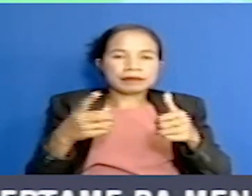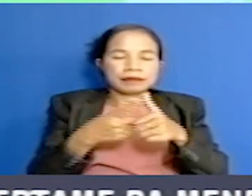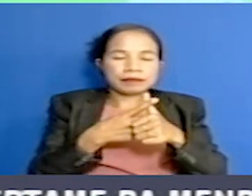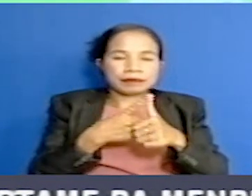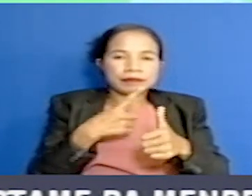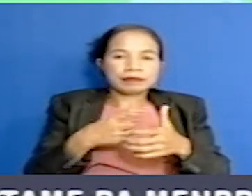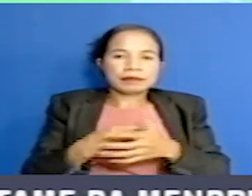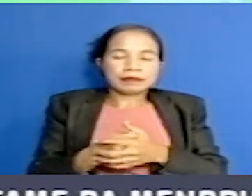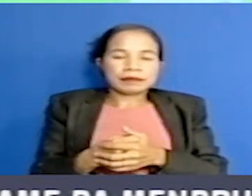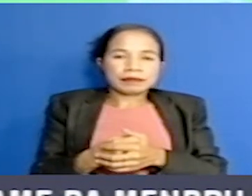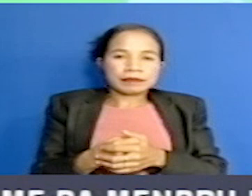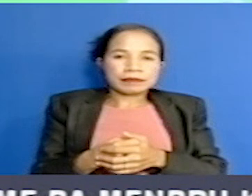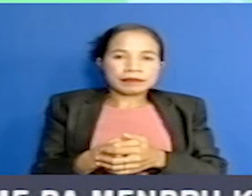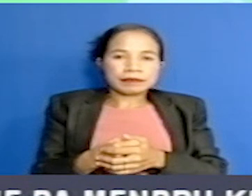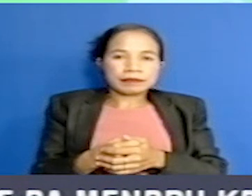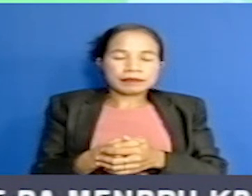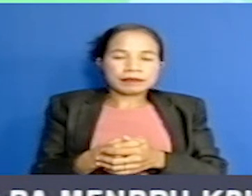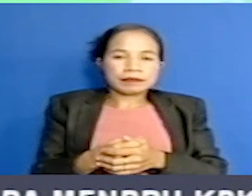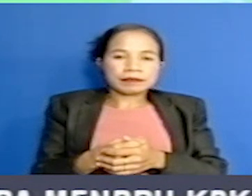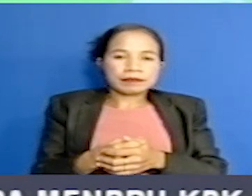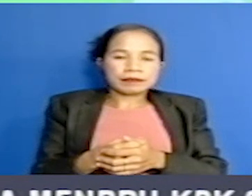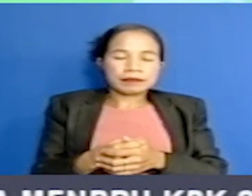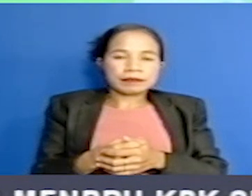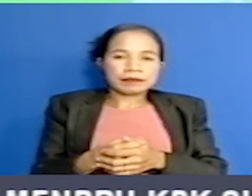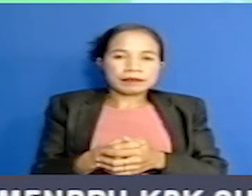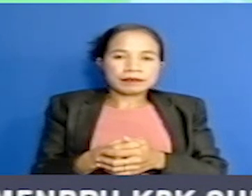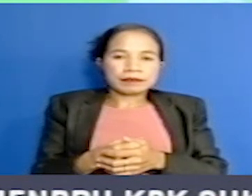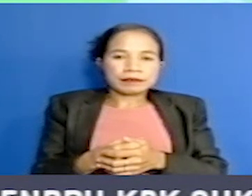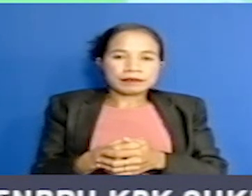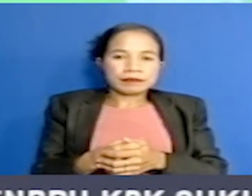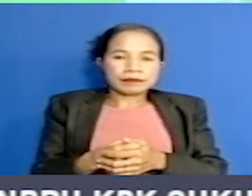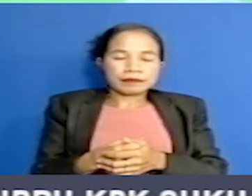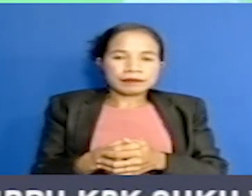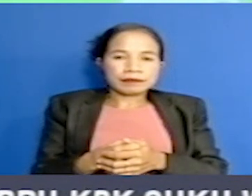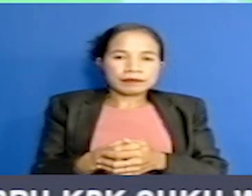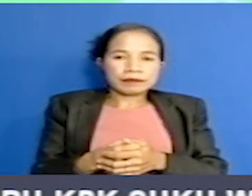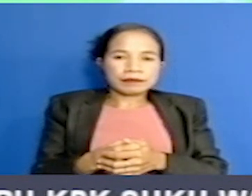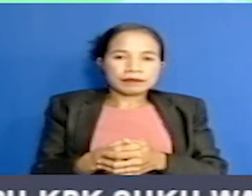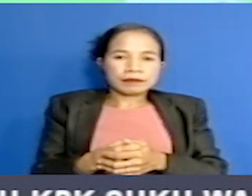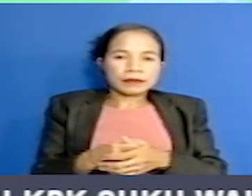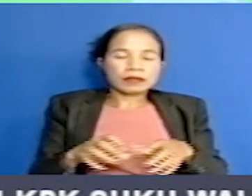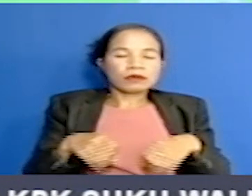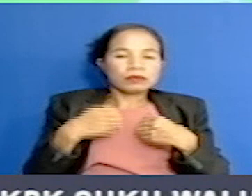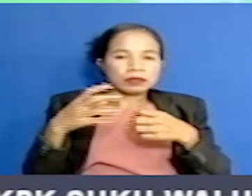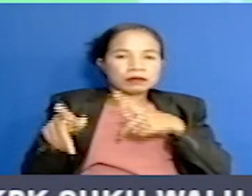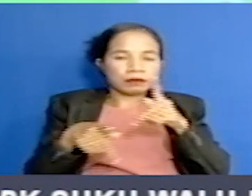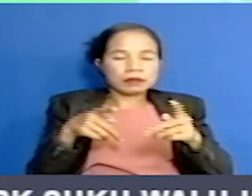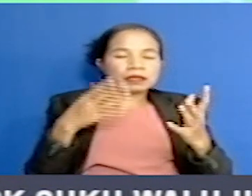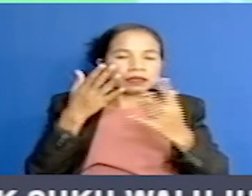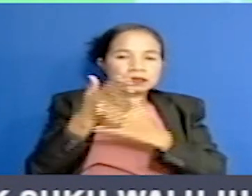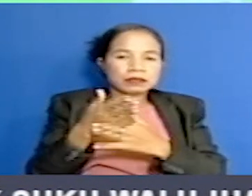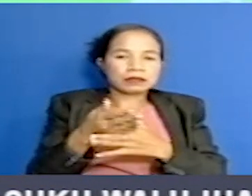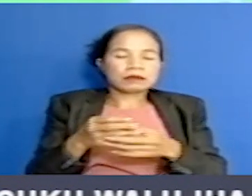eficiente. Segundo, se ia reforço de olhar para uma linha de crédito. Pensamos que seria pela acesso capital e